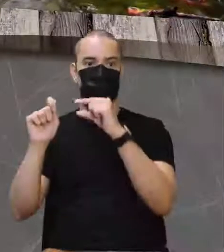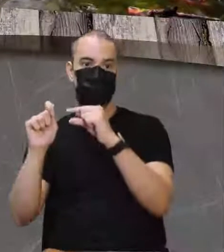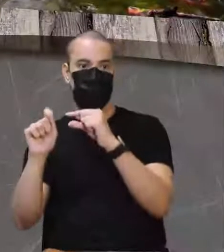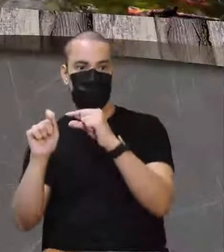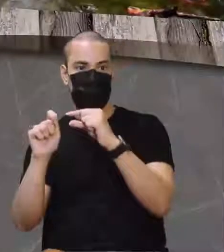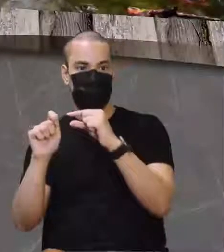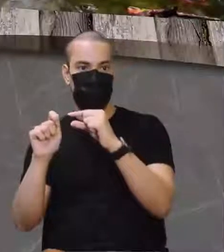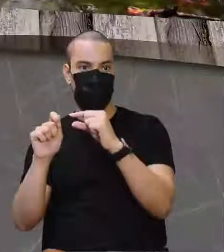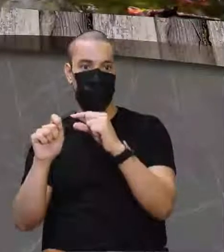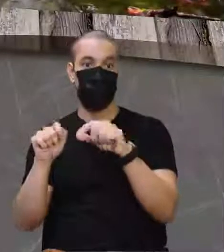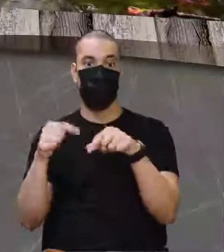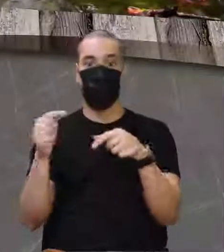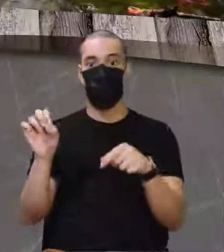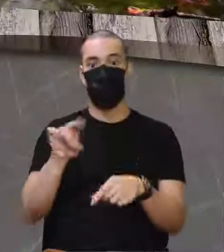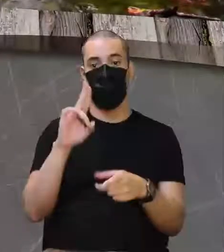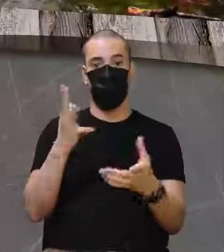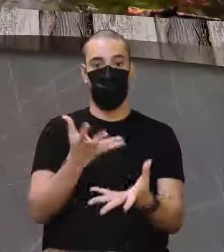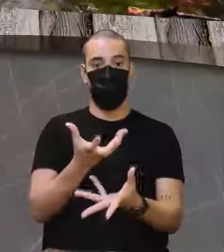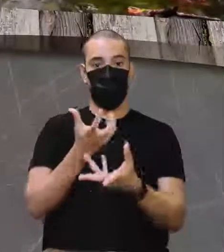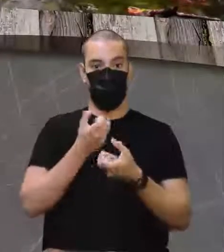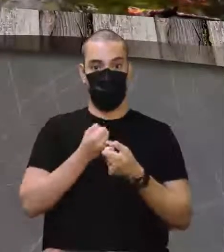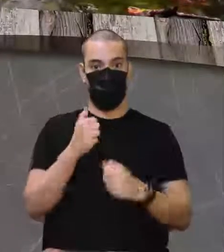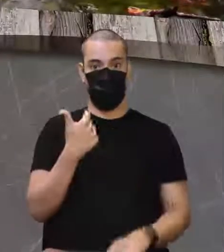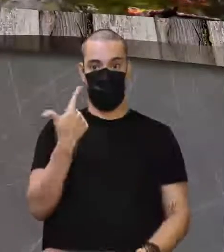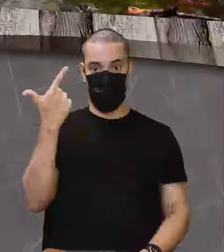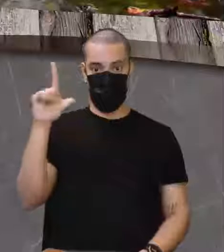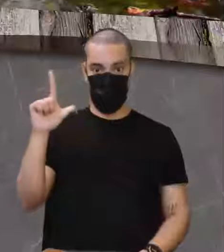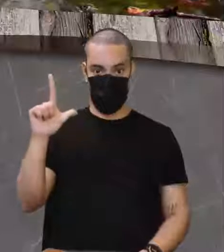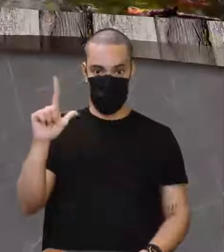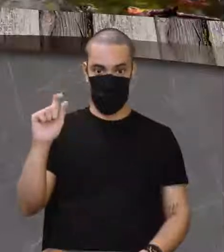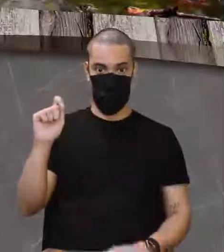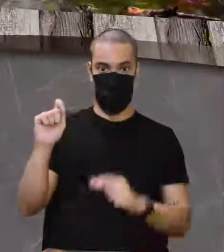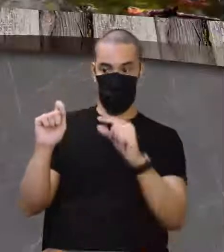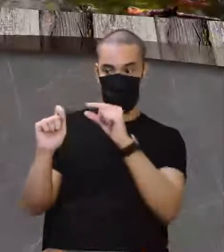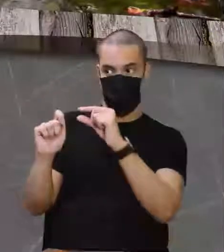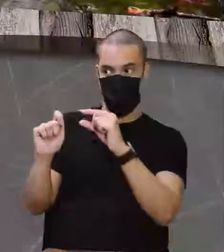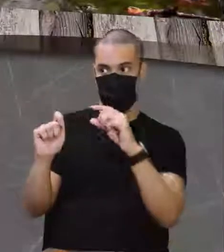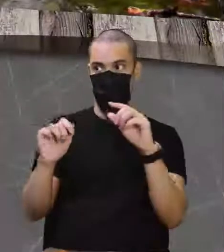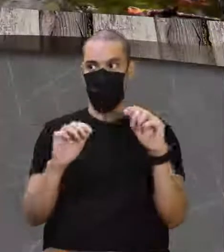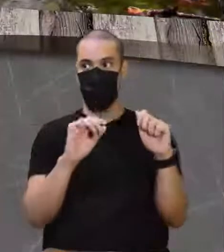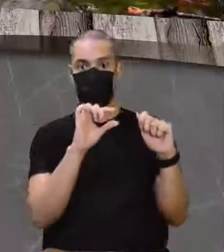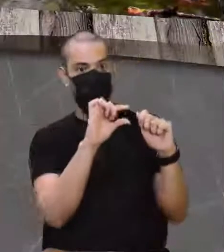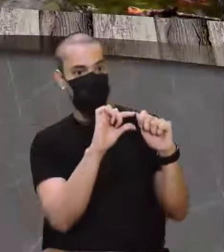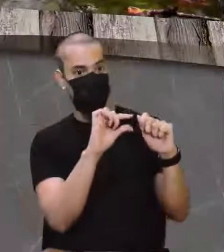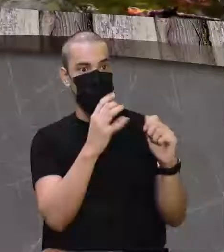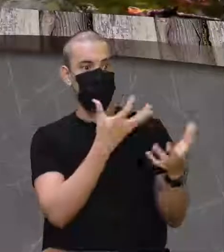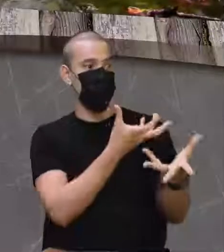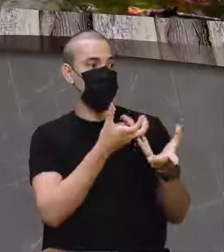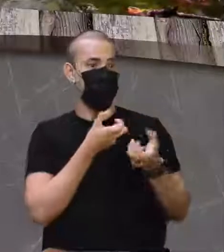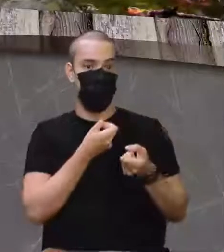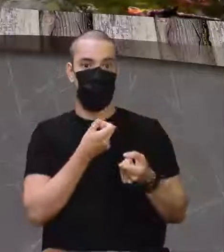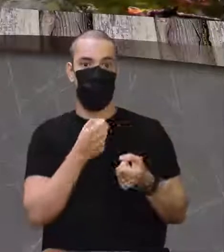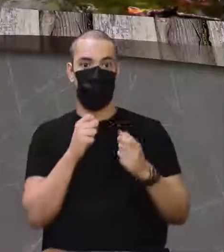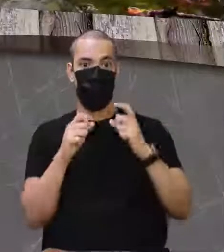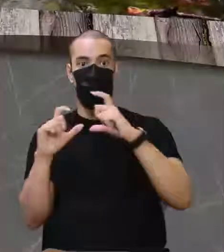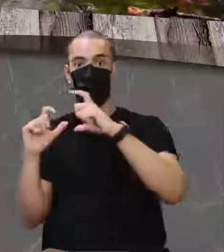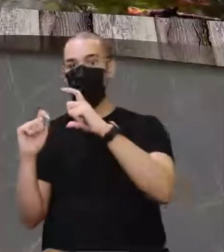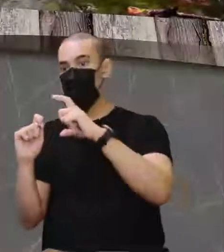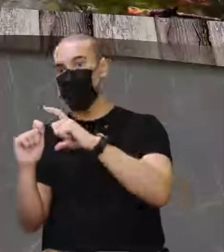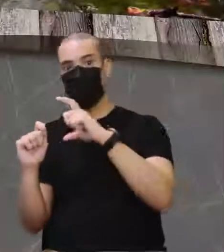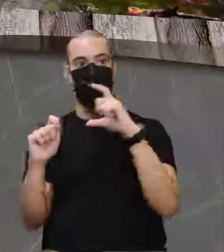e aí eu vou receber um outro azinho, ou se eu sou azão e vou estar recebendo um outro azão. E